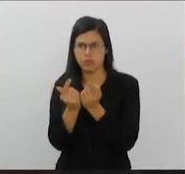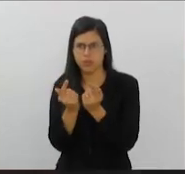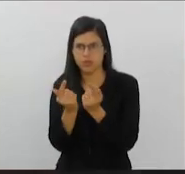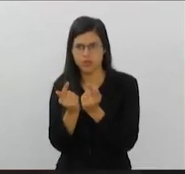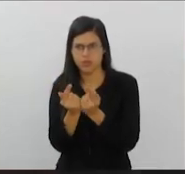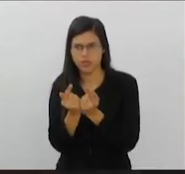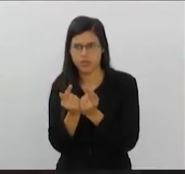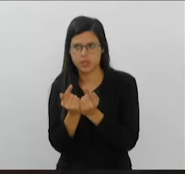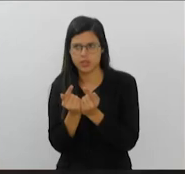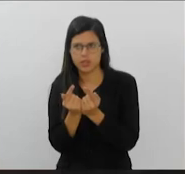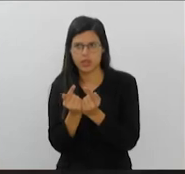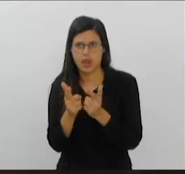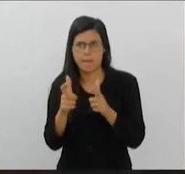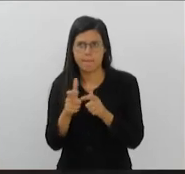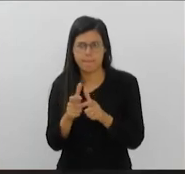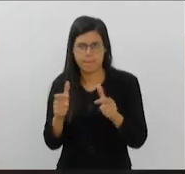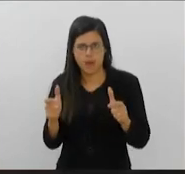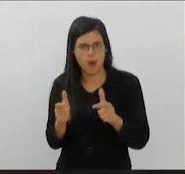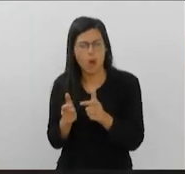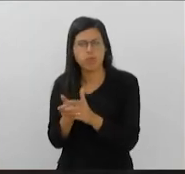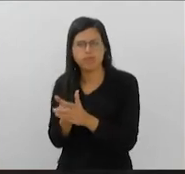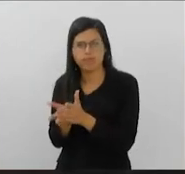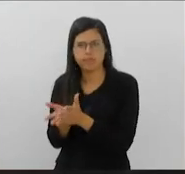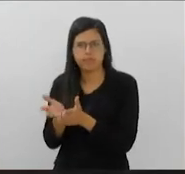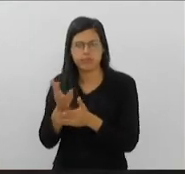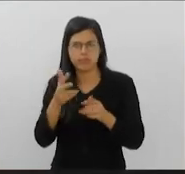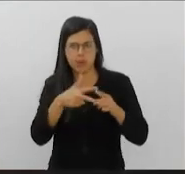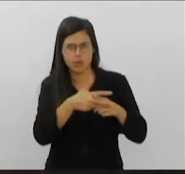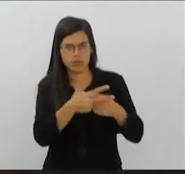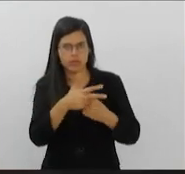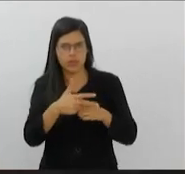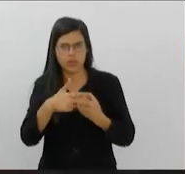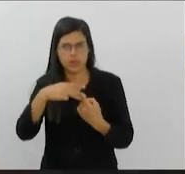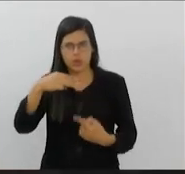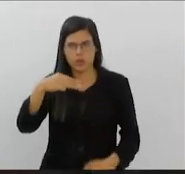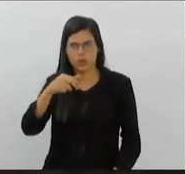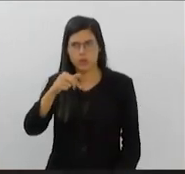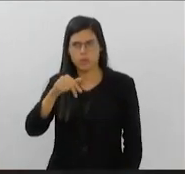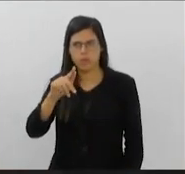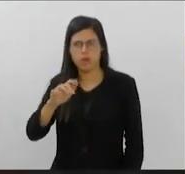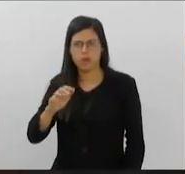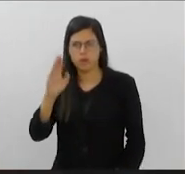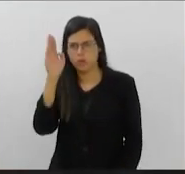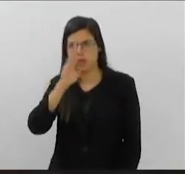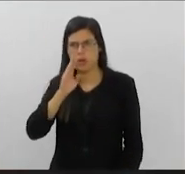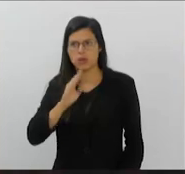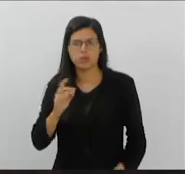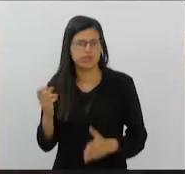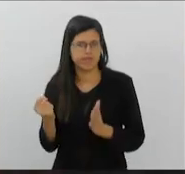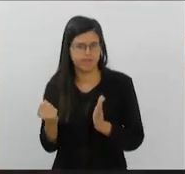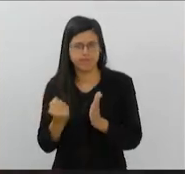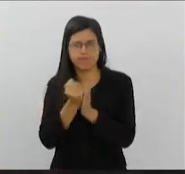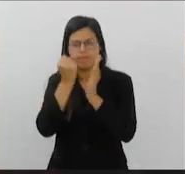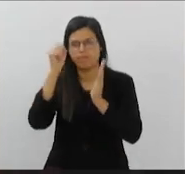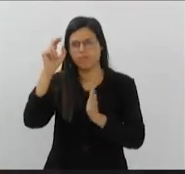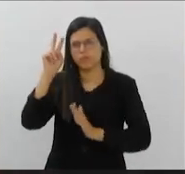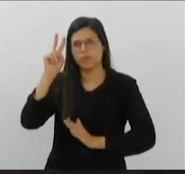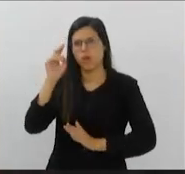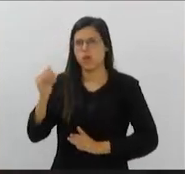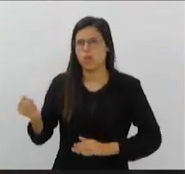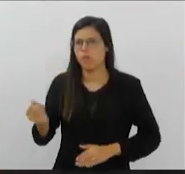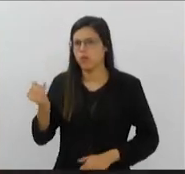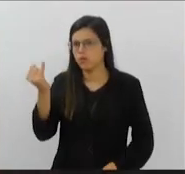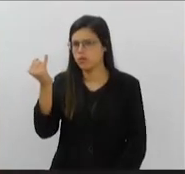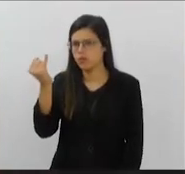A maior recuperação de mangue do Brasil, é realmente um marco histórico, ambientalmente muito importante.